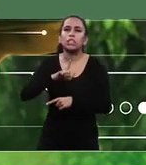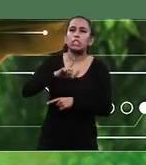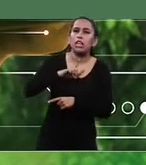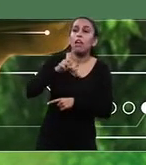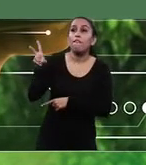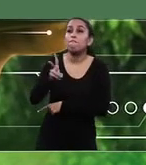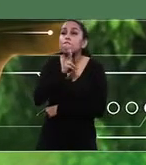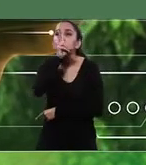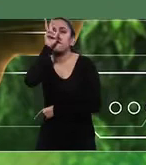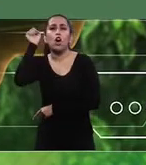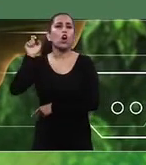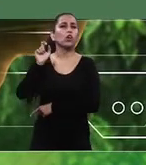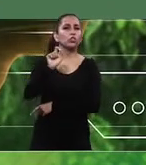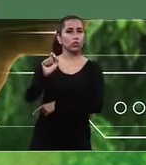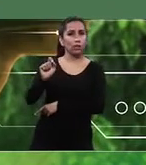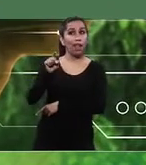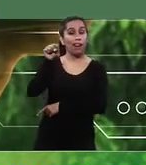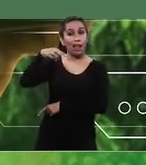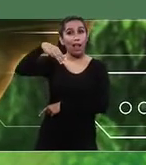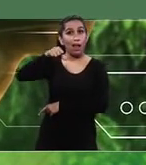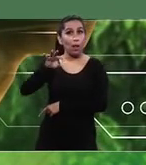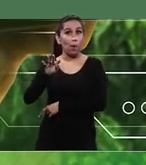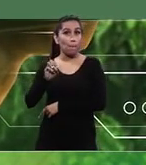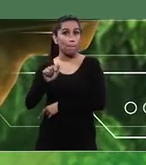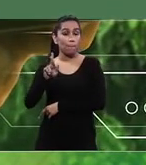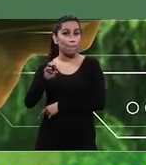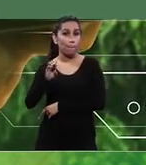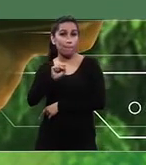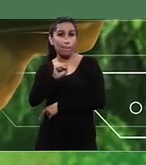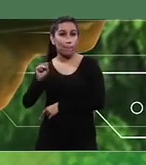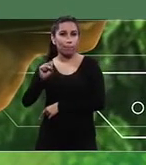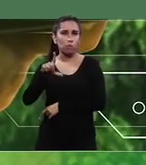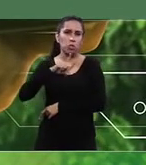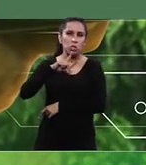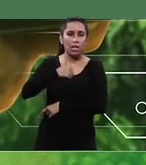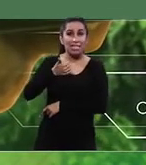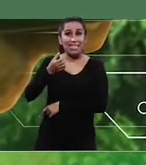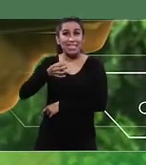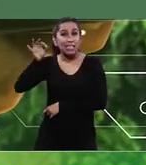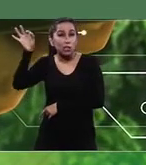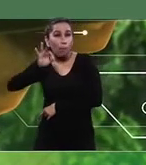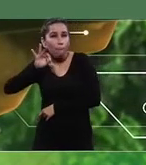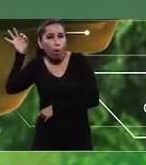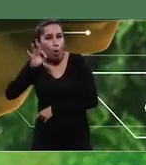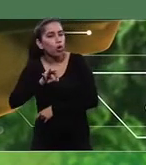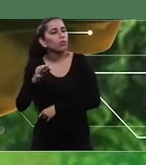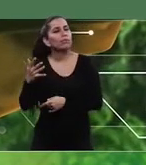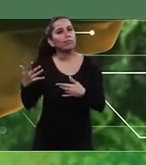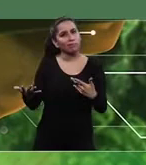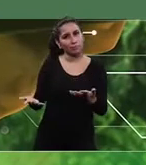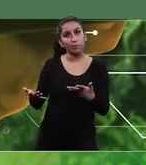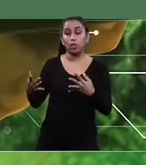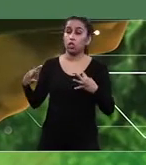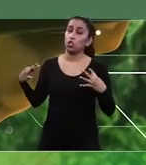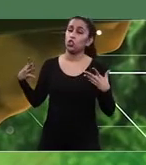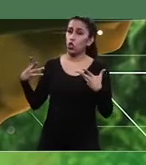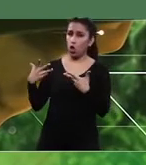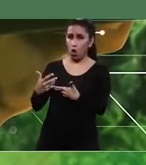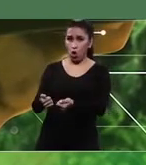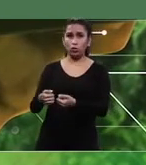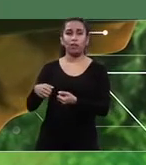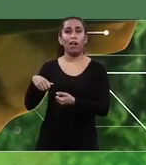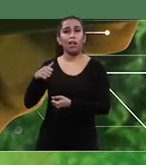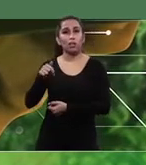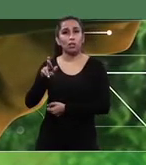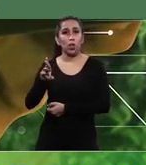forte proeminência do Mato Grosso, que tem aí uma participação em 16% de todas as exportações brasileiras do